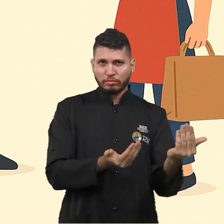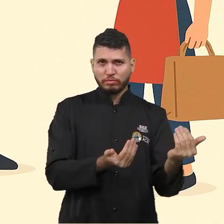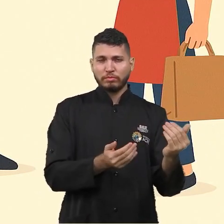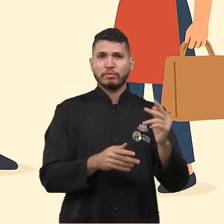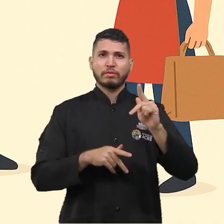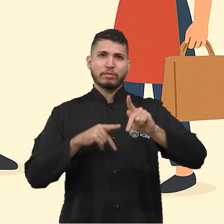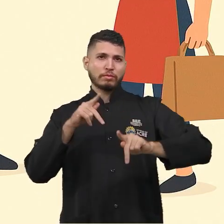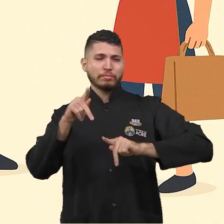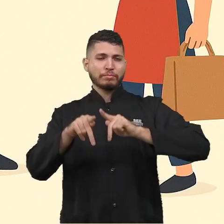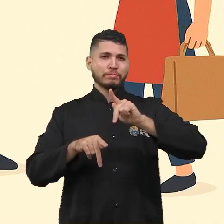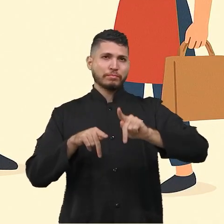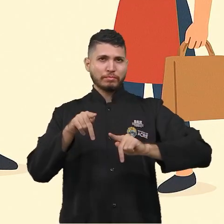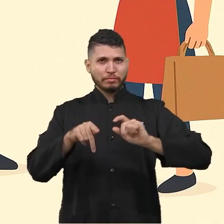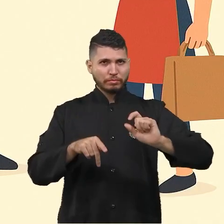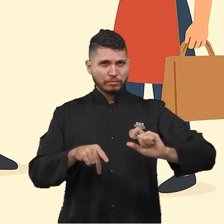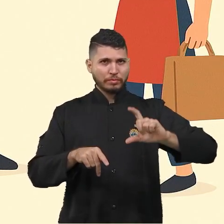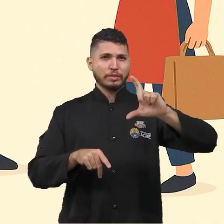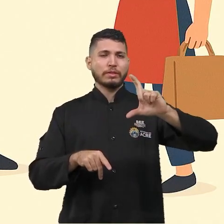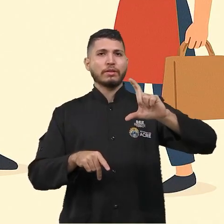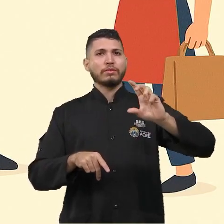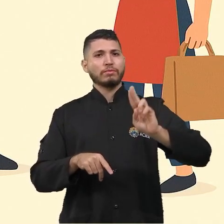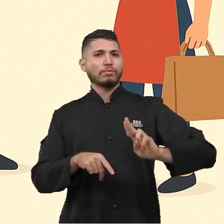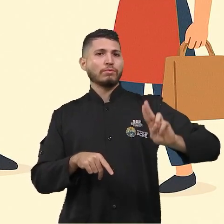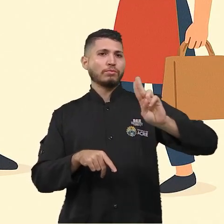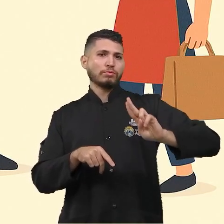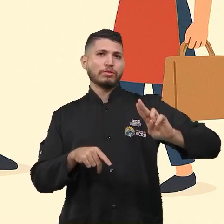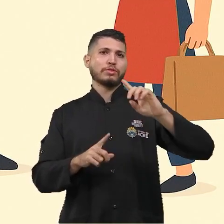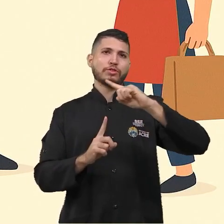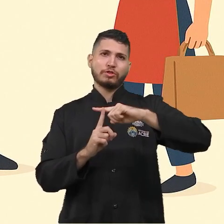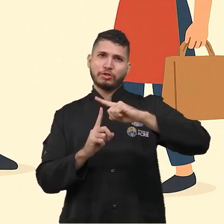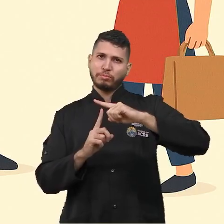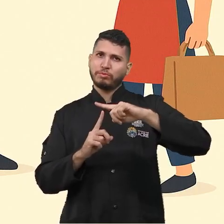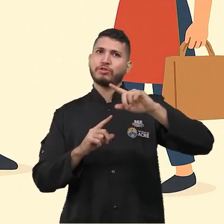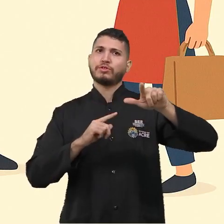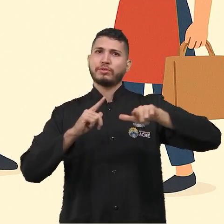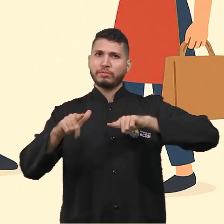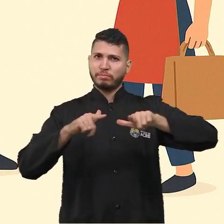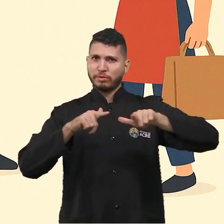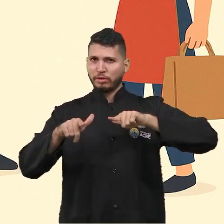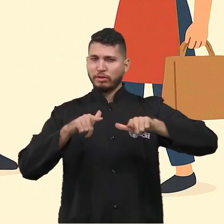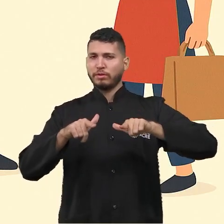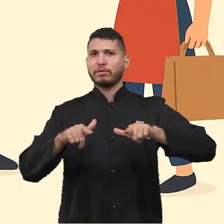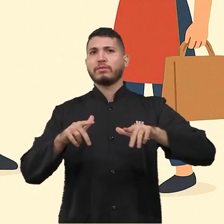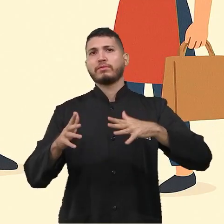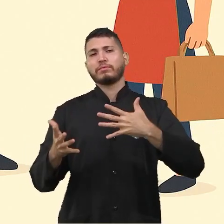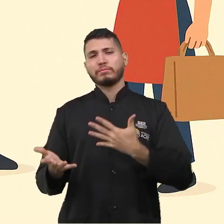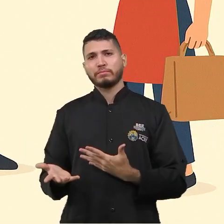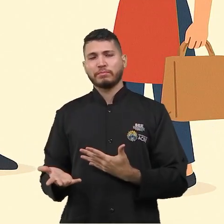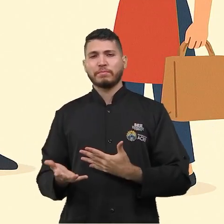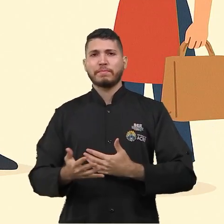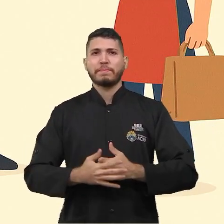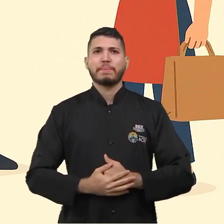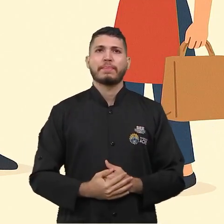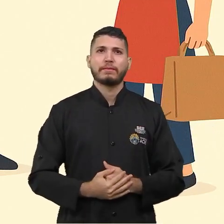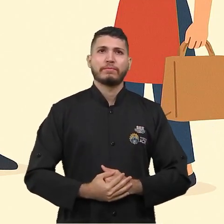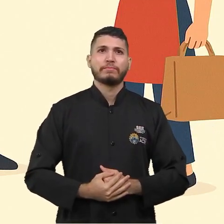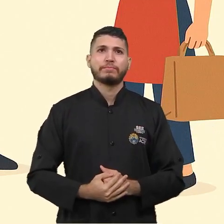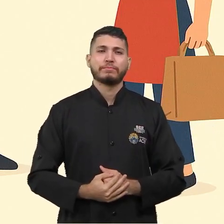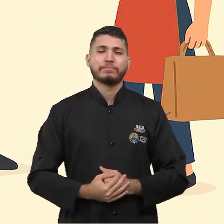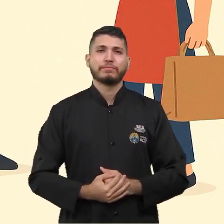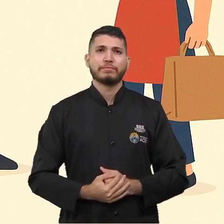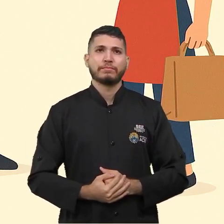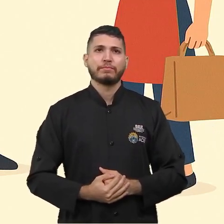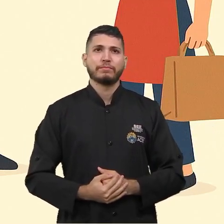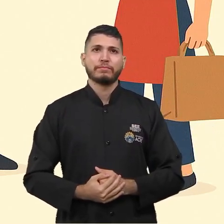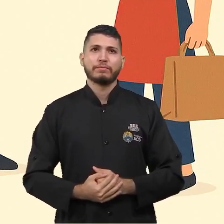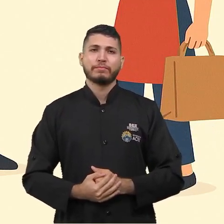a população. Várias pessoas estão adentrando nessa nova forma de trabalho e, como eu